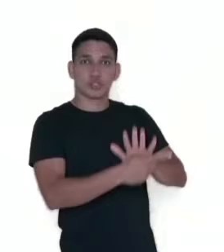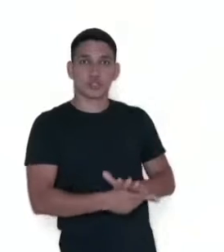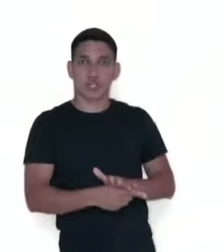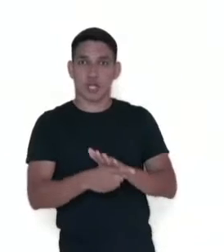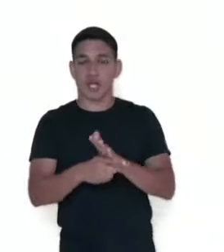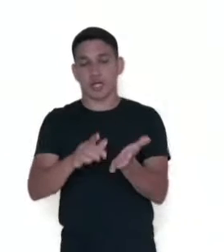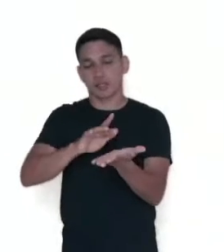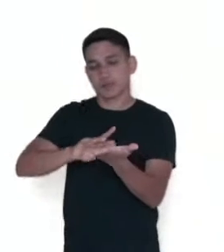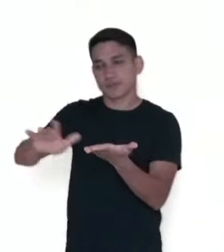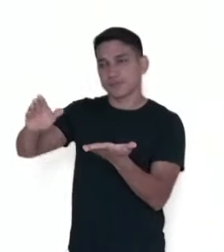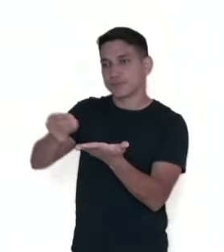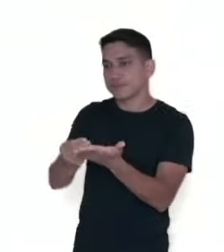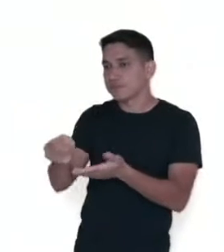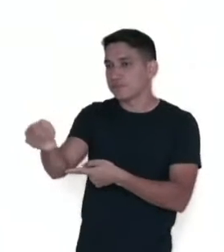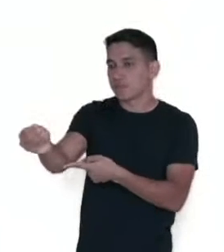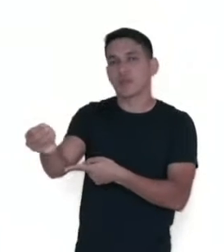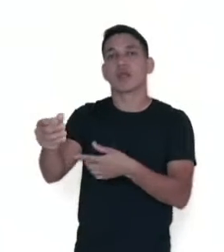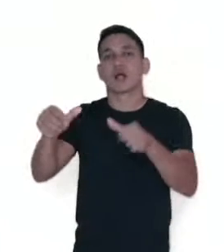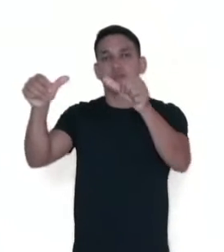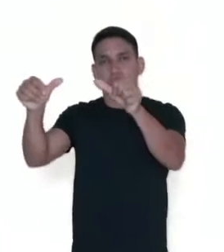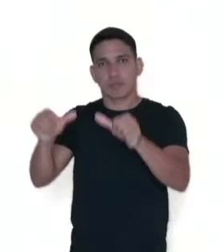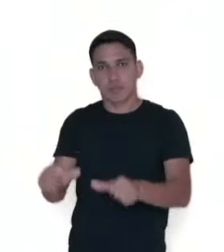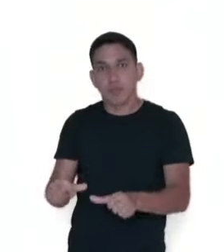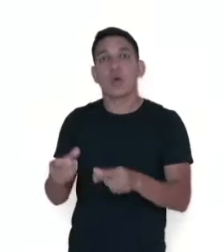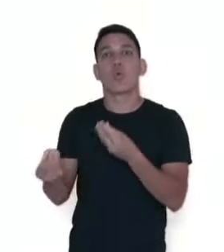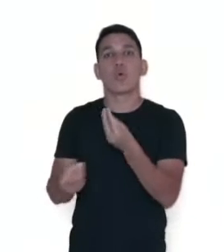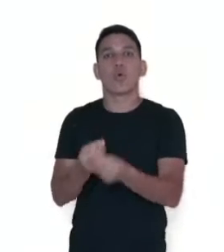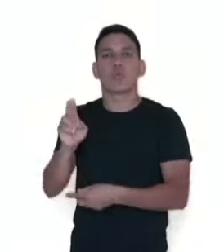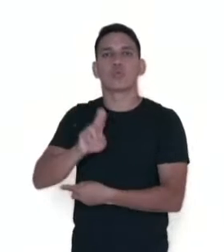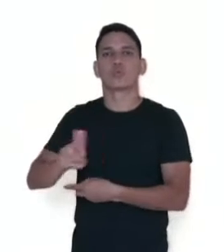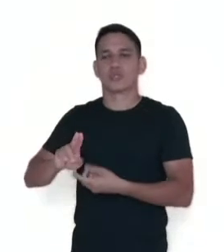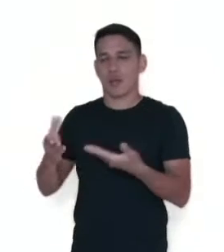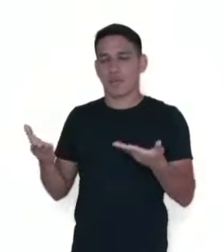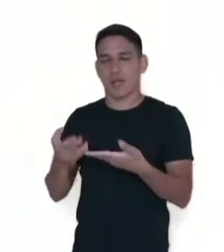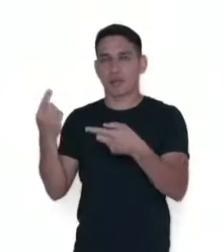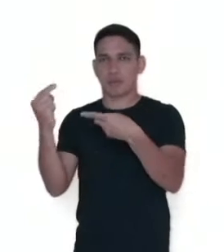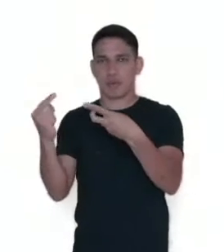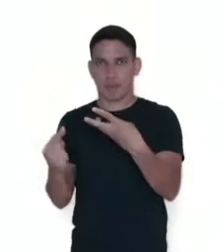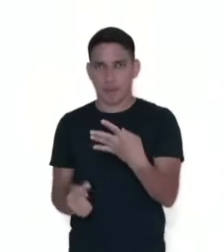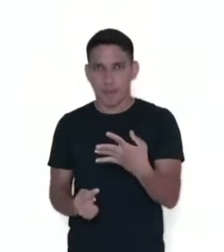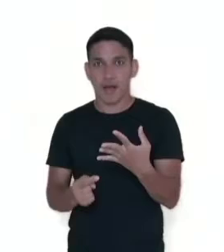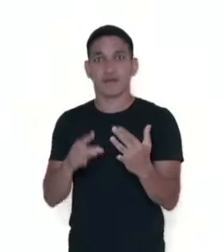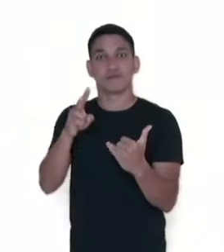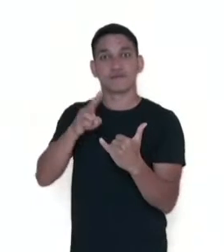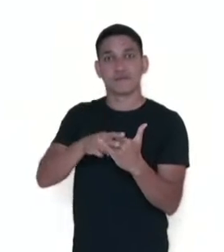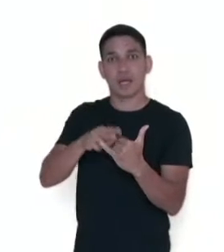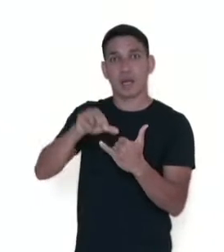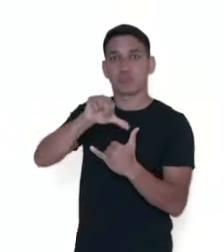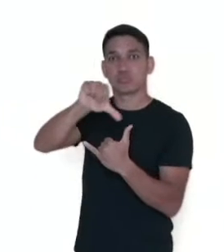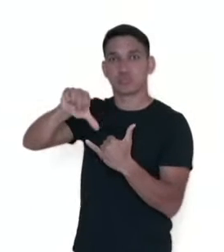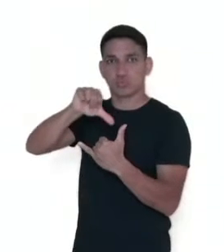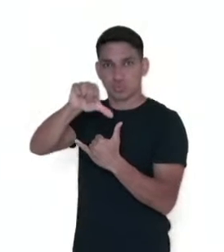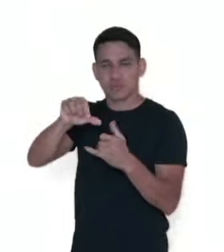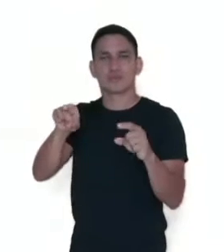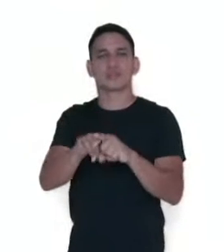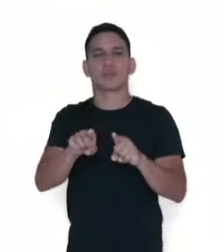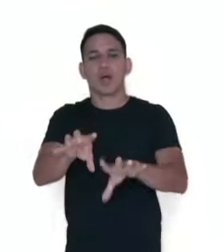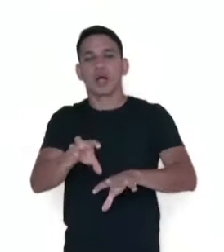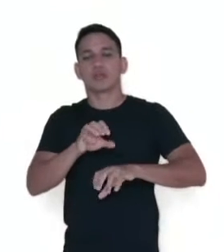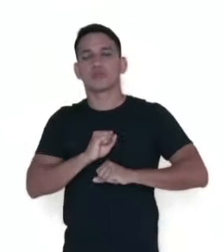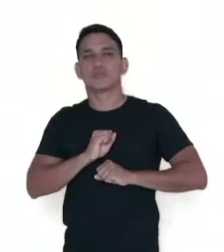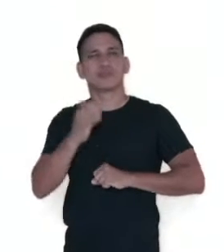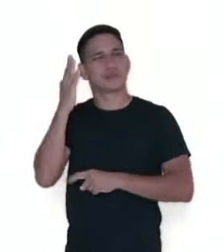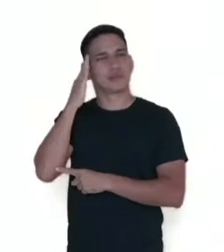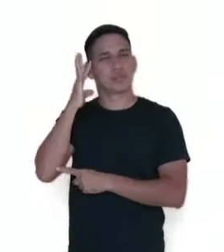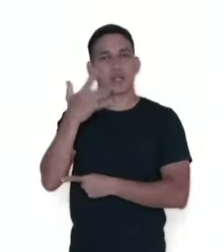dos verbos irregulares no presente do indicativo e suas funções dentro do texto, além de apropriar-se do conhecimento